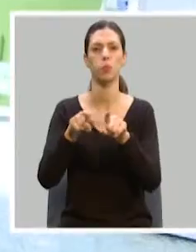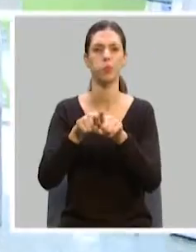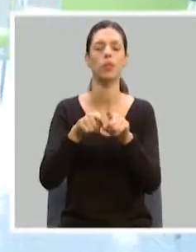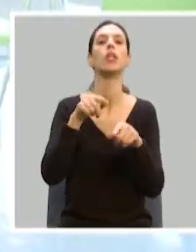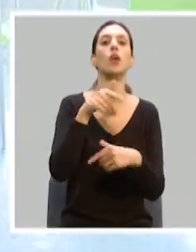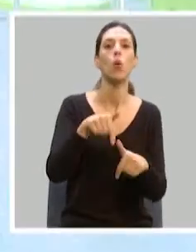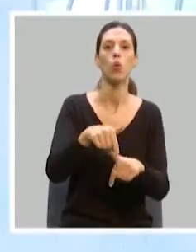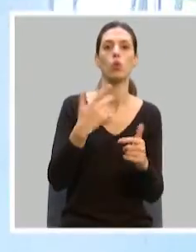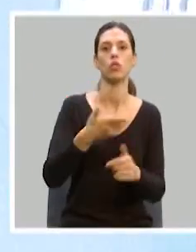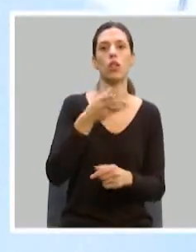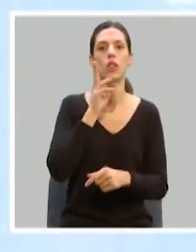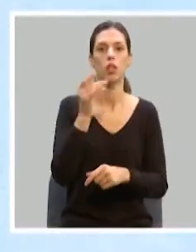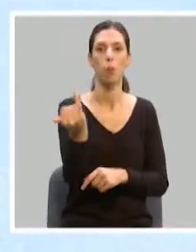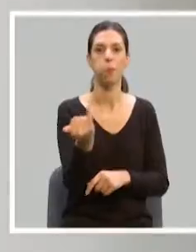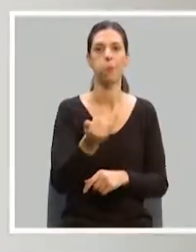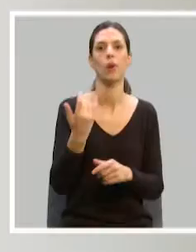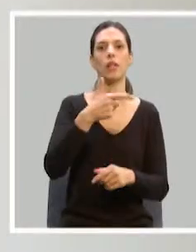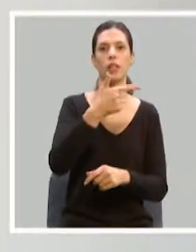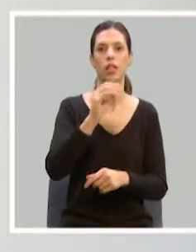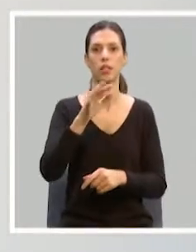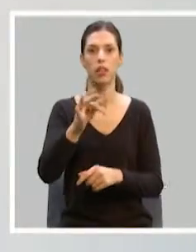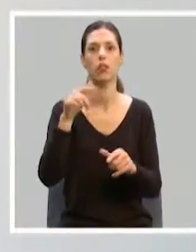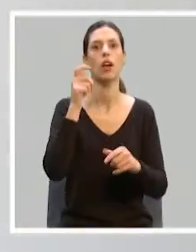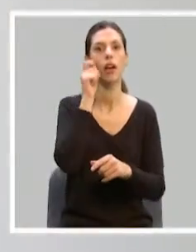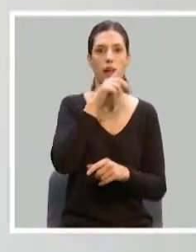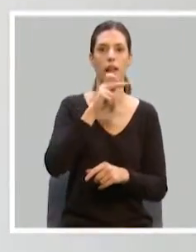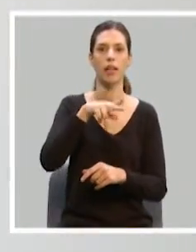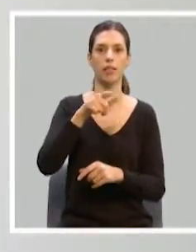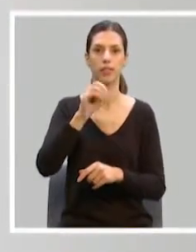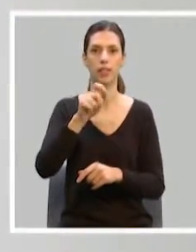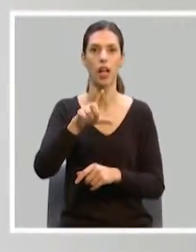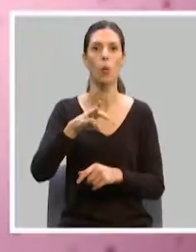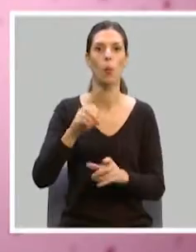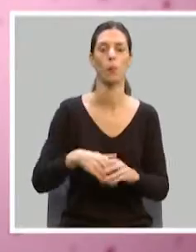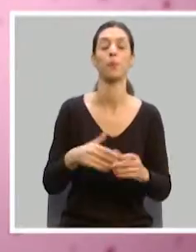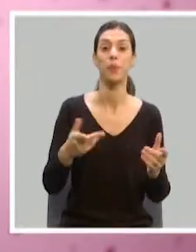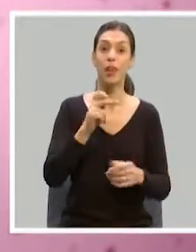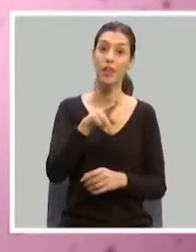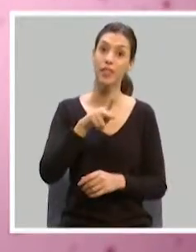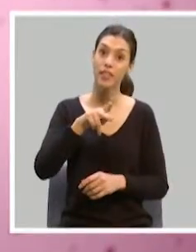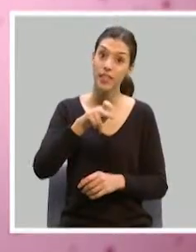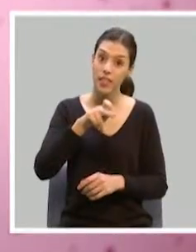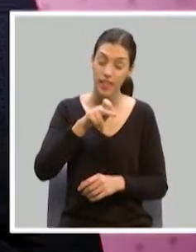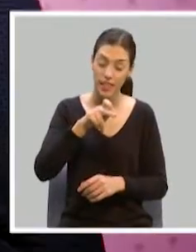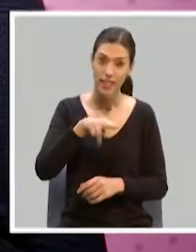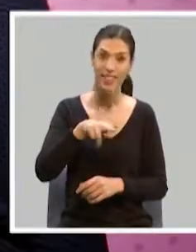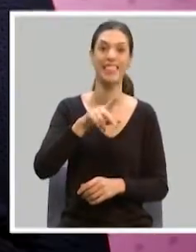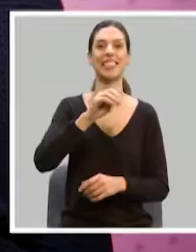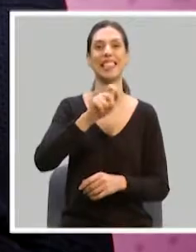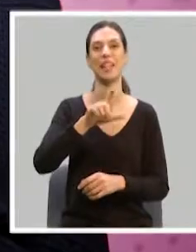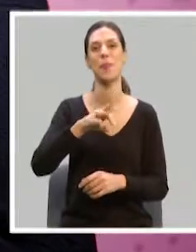subdiretor da Rádio tsf o convidado do nosso programa de hoje em São crespo Anselmo sem muito